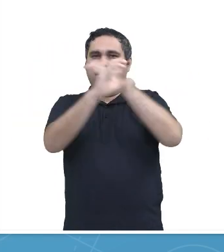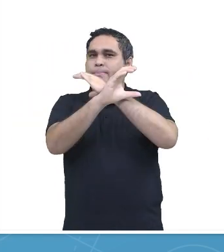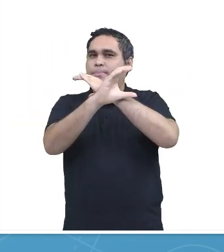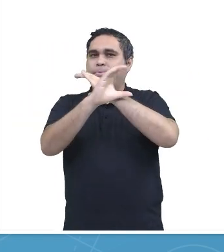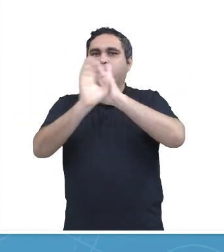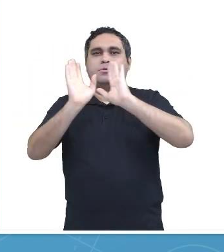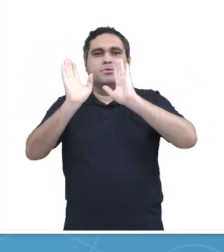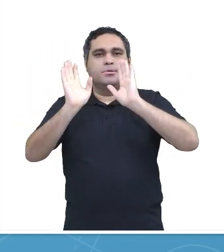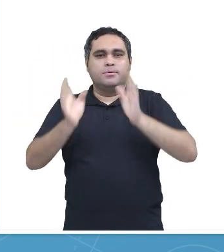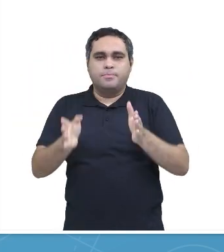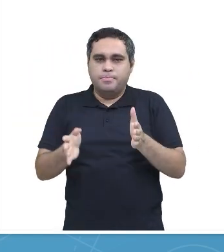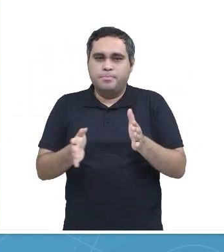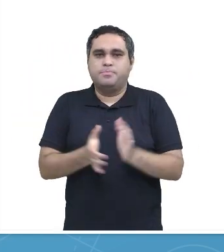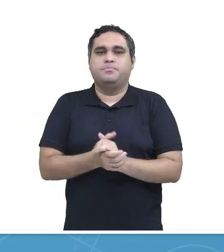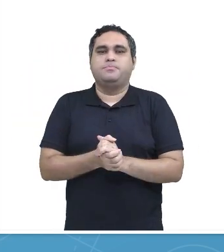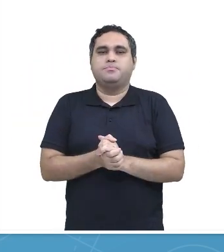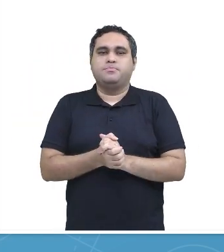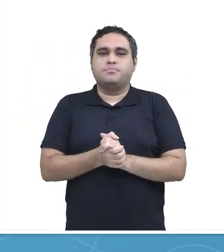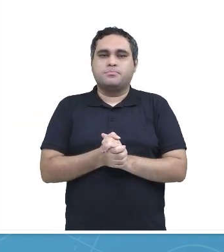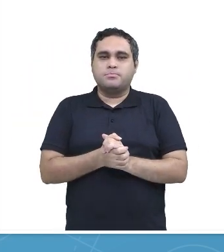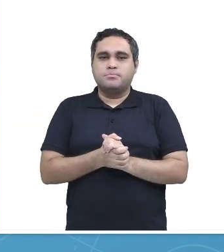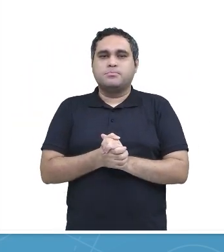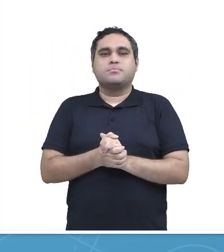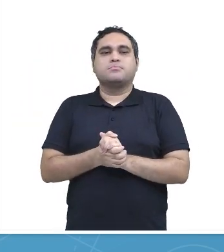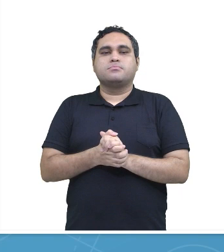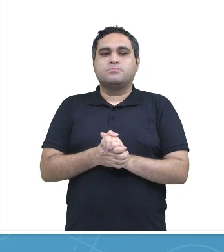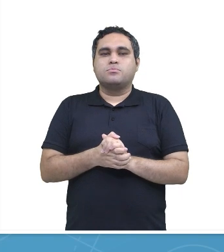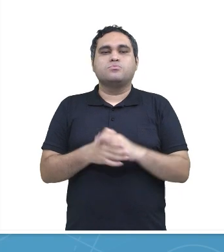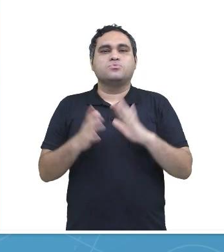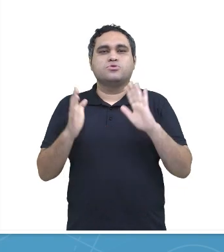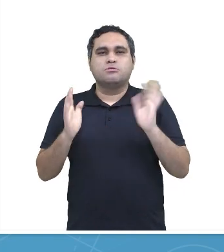ali está numa fase de grande empreendimento